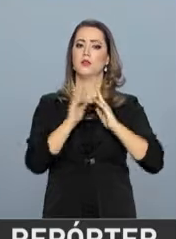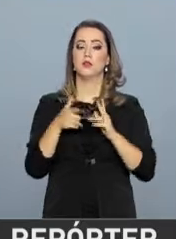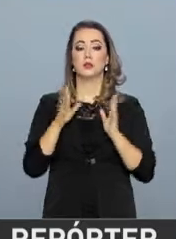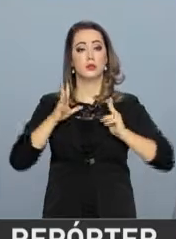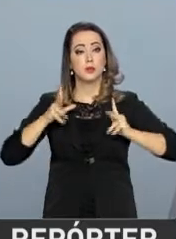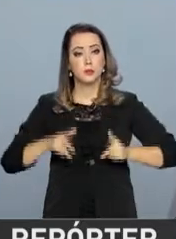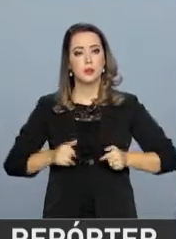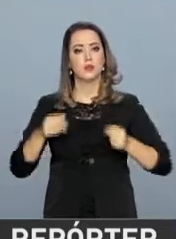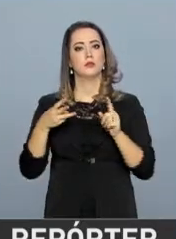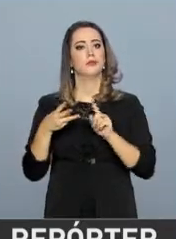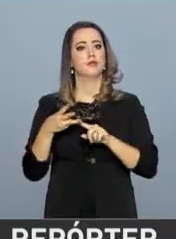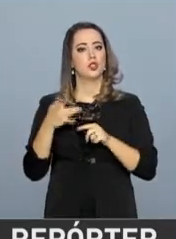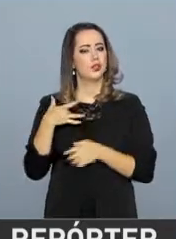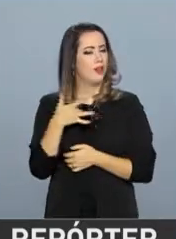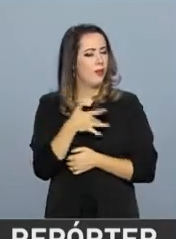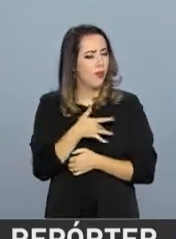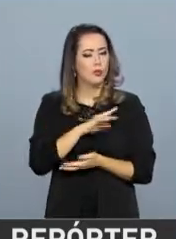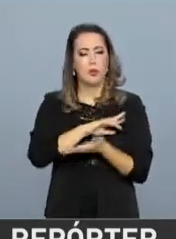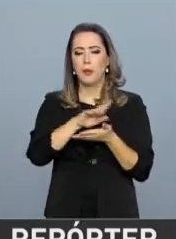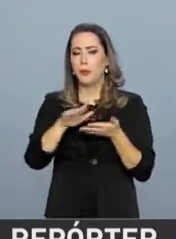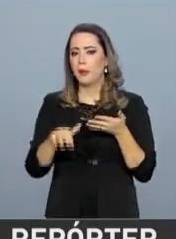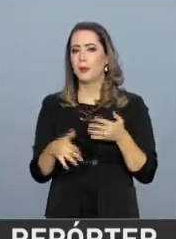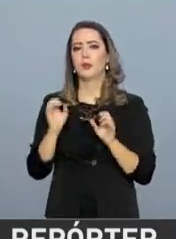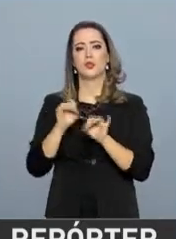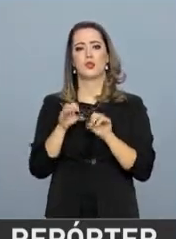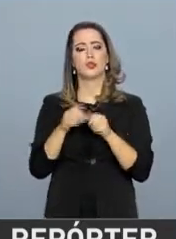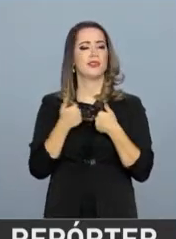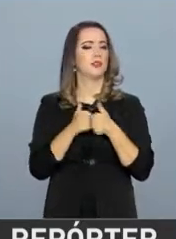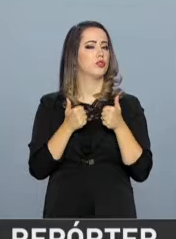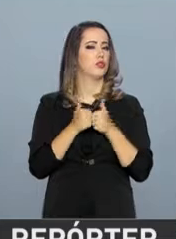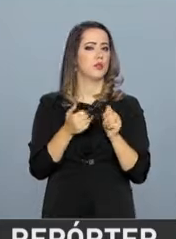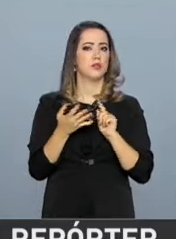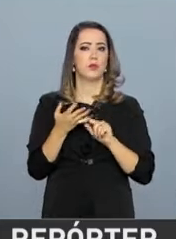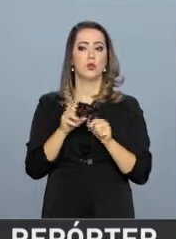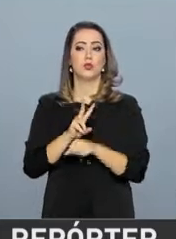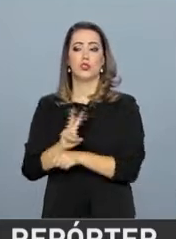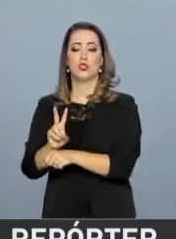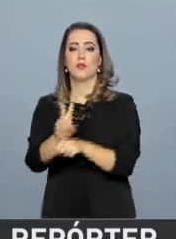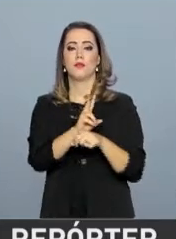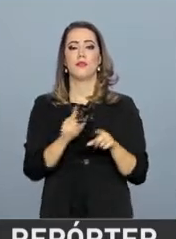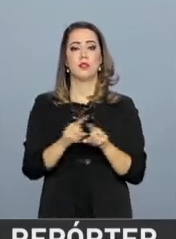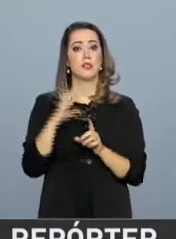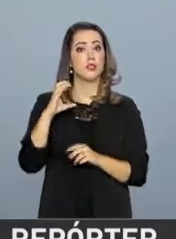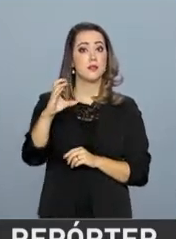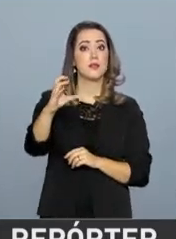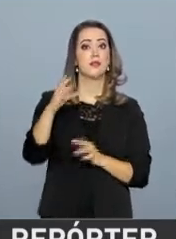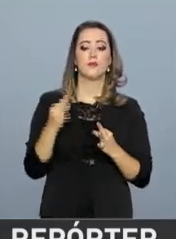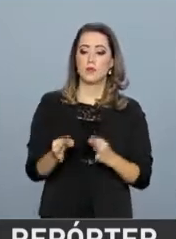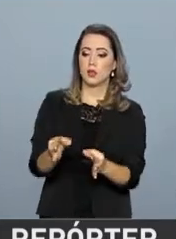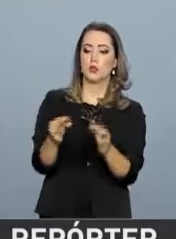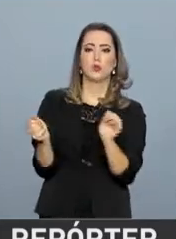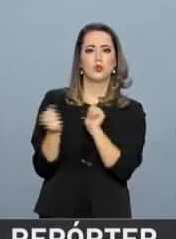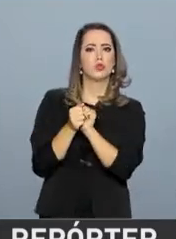saneamento de saúde de educação de transporte de defesa de ciência e tecnologia